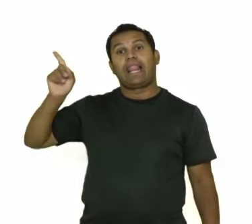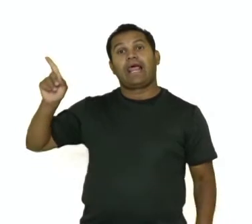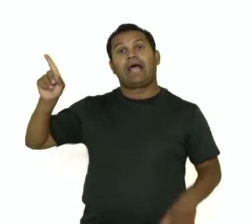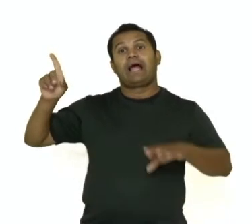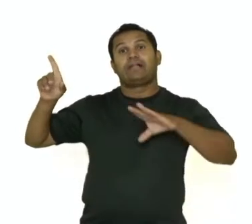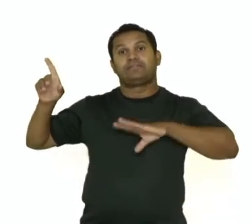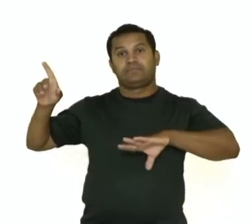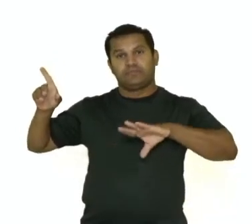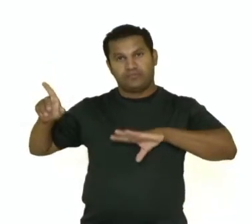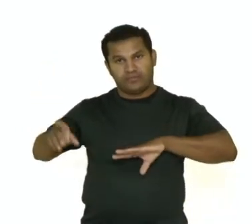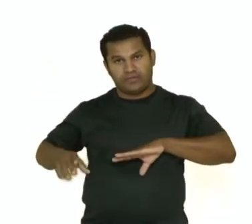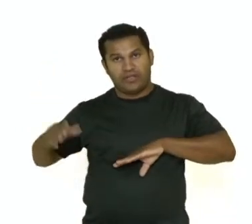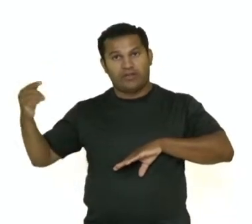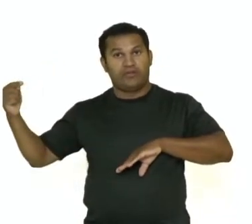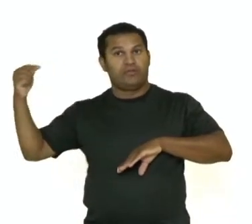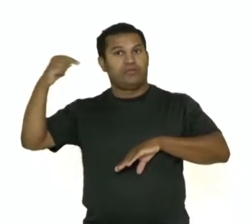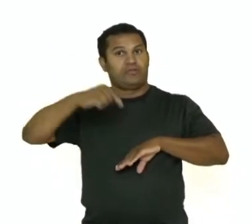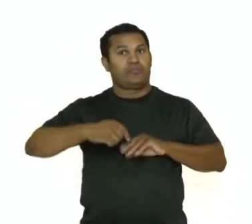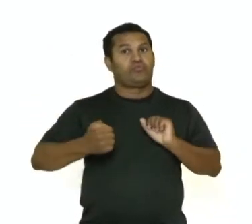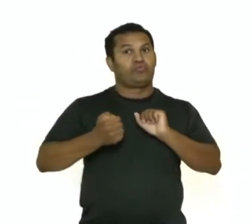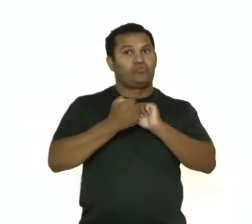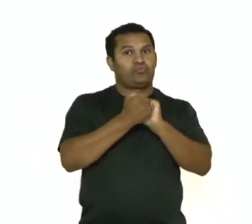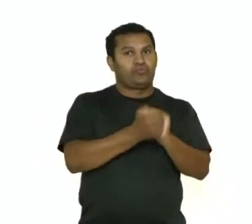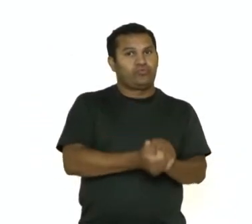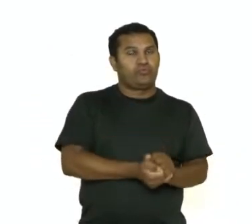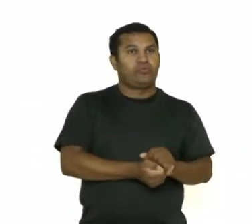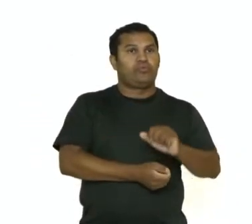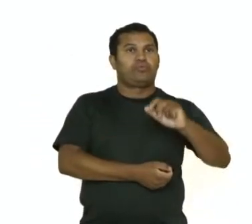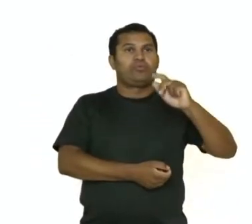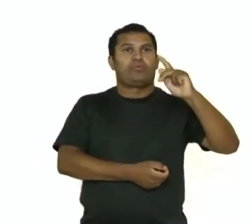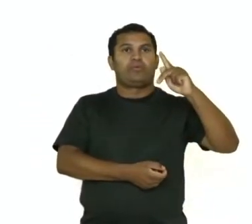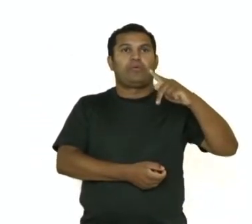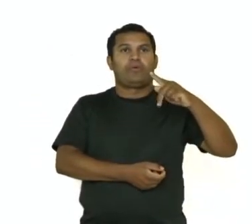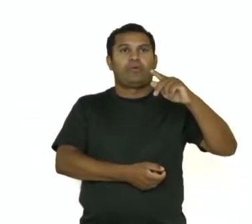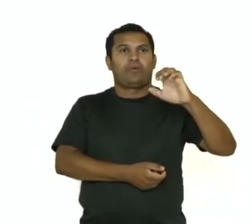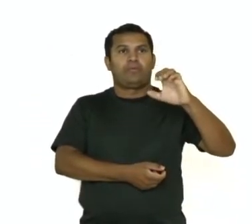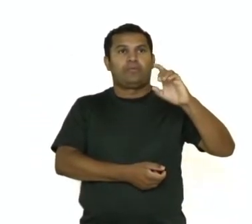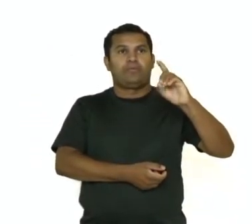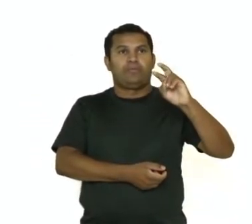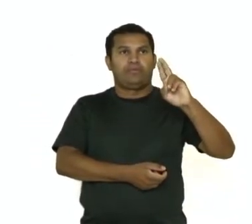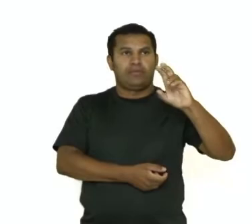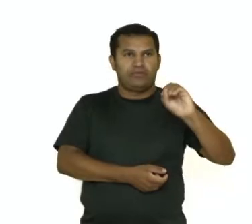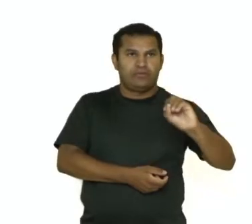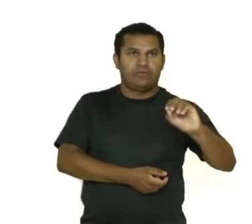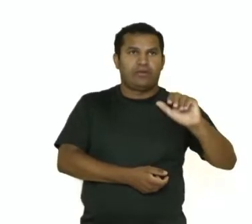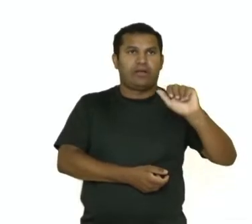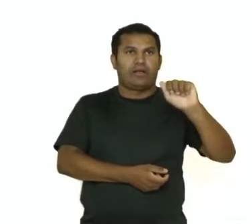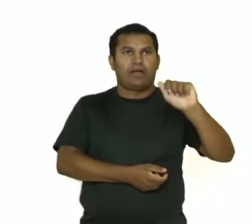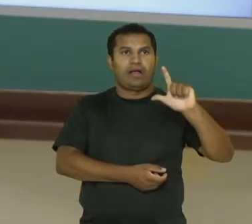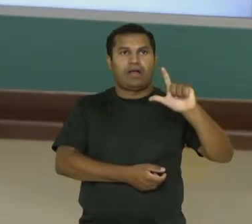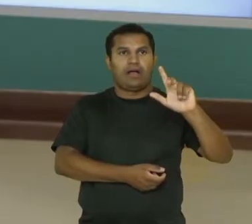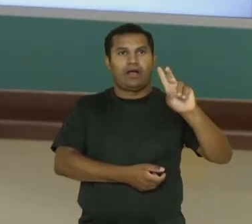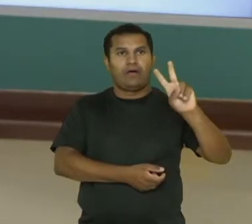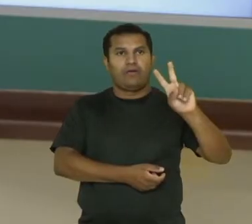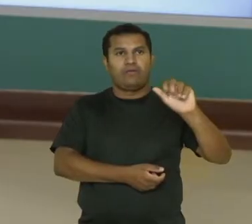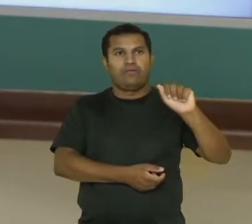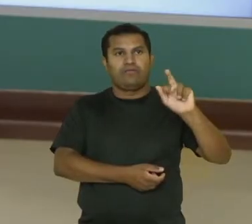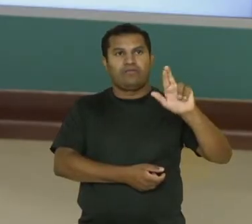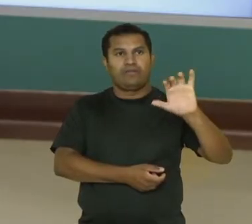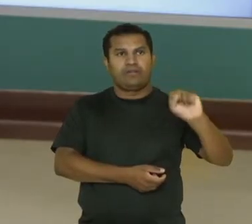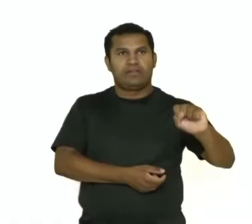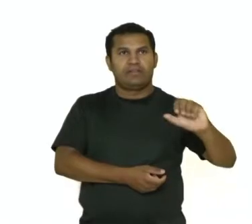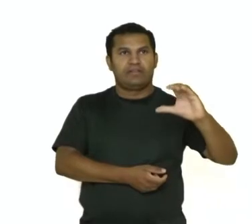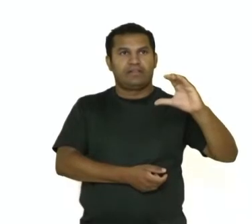Pedro Álvares Cabral e enviada para o rei de Portugal, Dom Manuel. Essa carta tinha por objetivo fazer